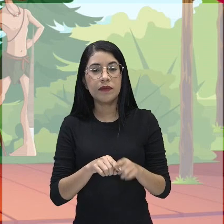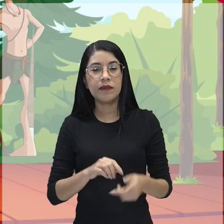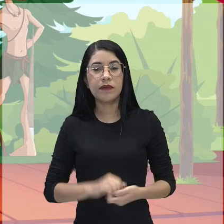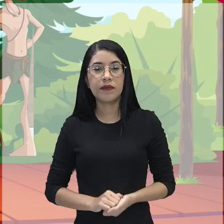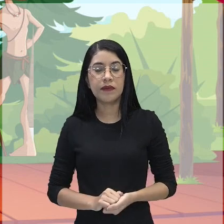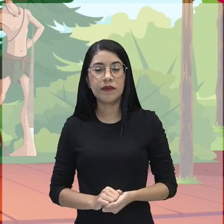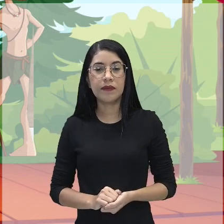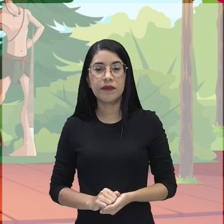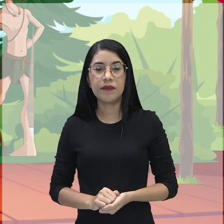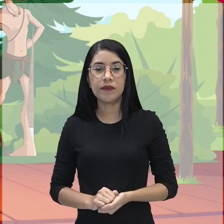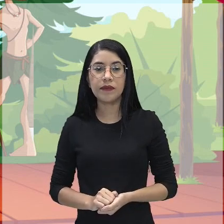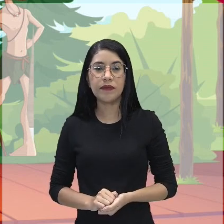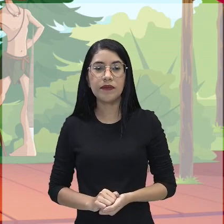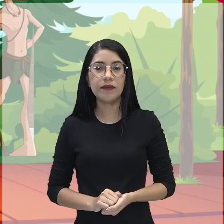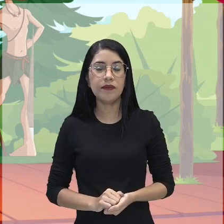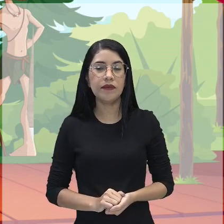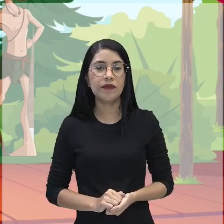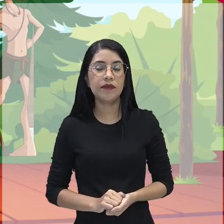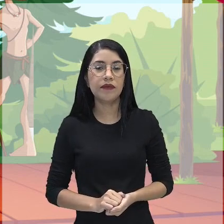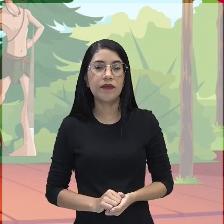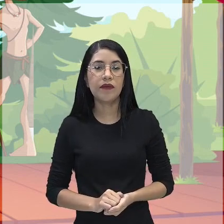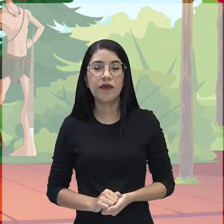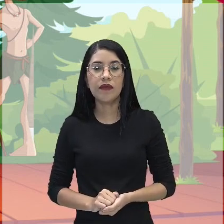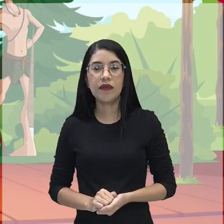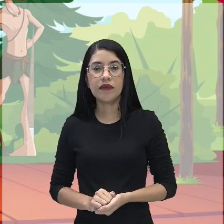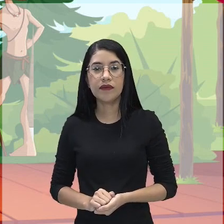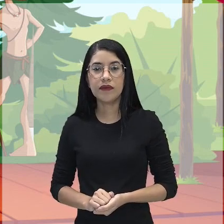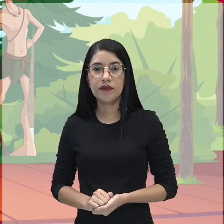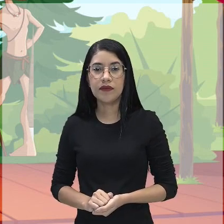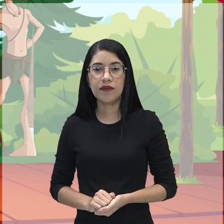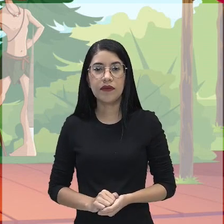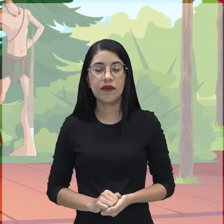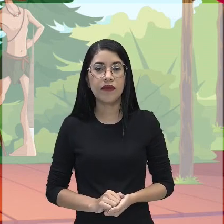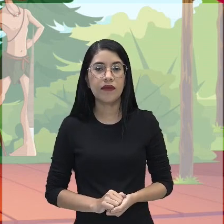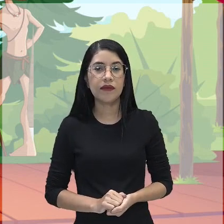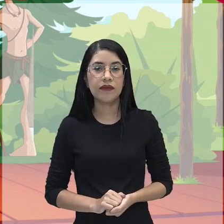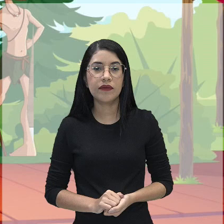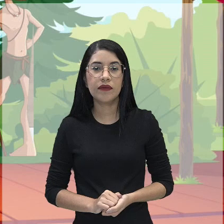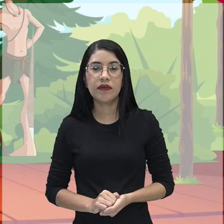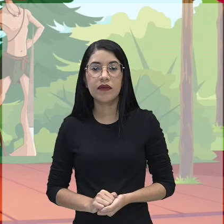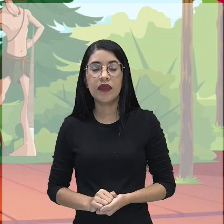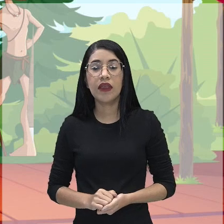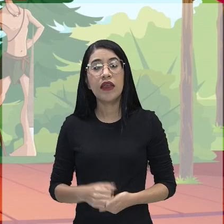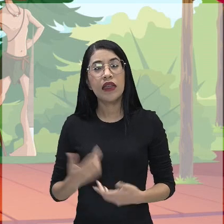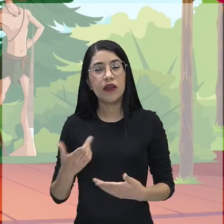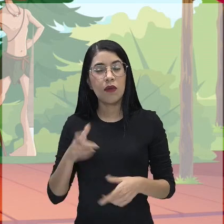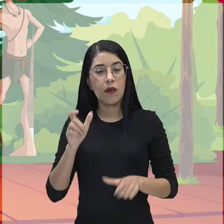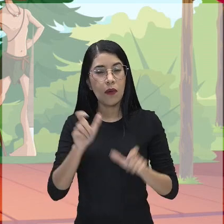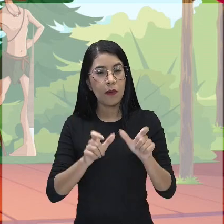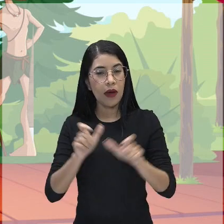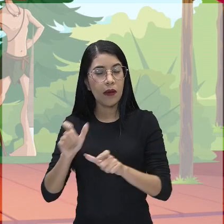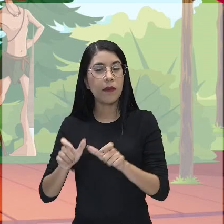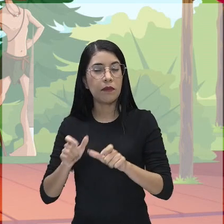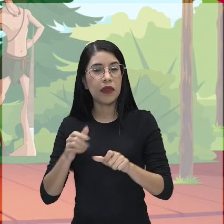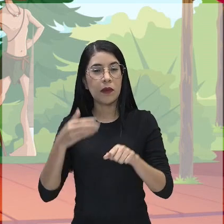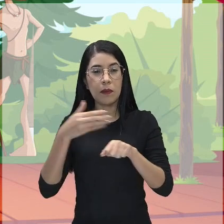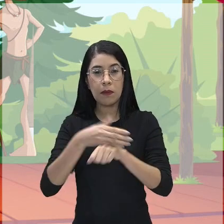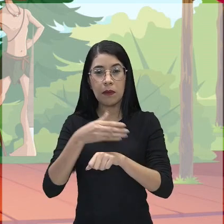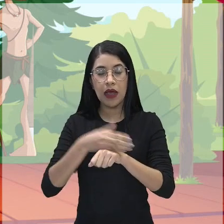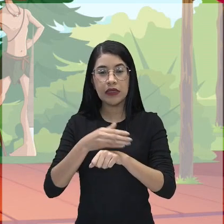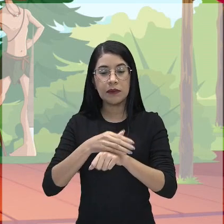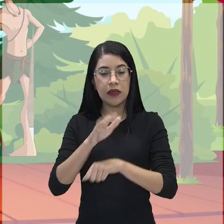seria o rifle, né? A arma que ele está segurando. Então, as pessoas dentro da cena teatral que